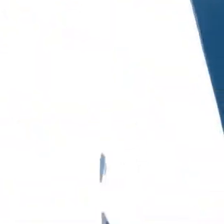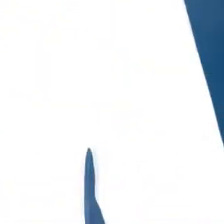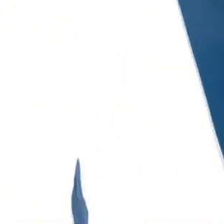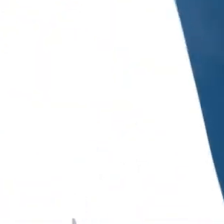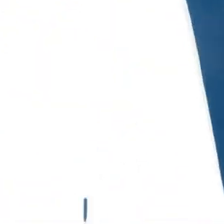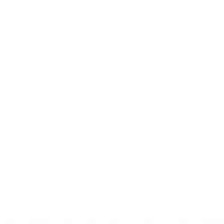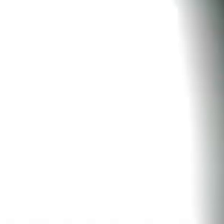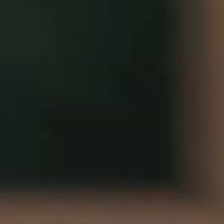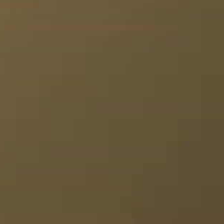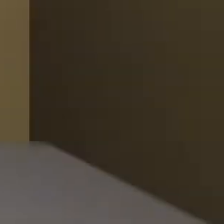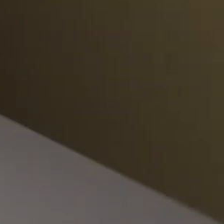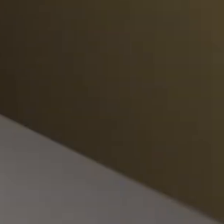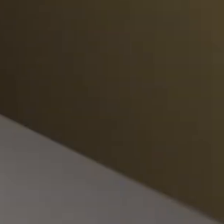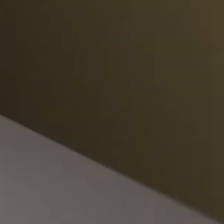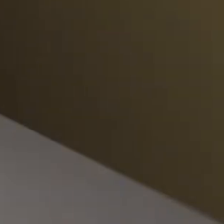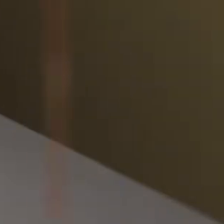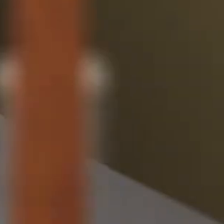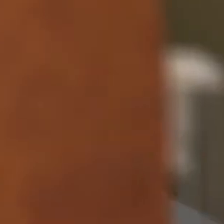Música